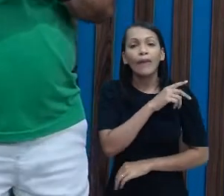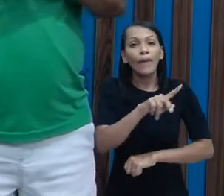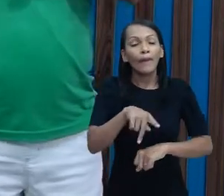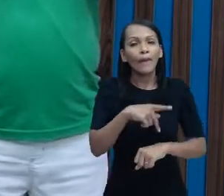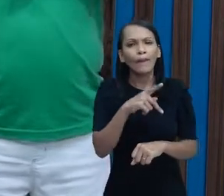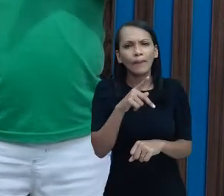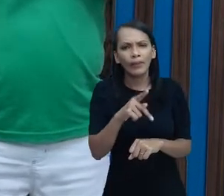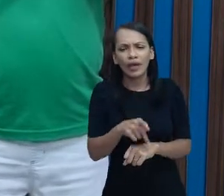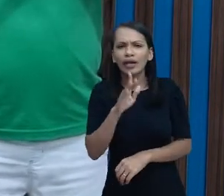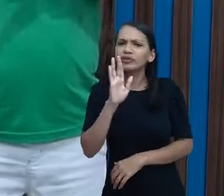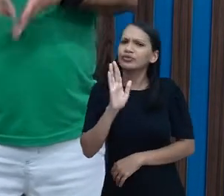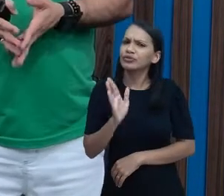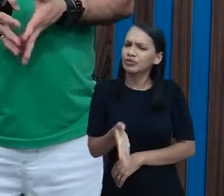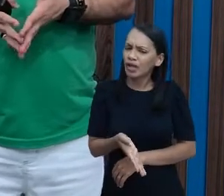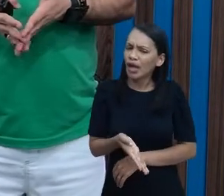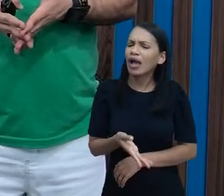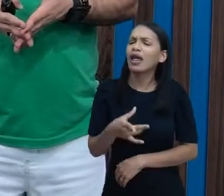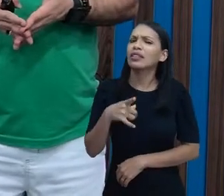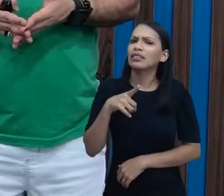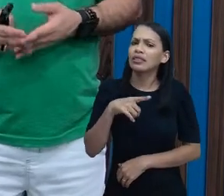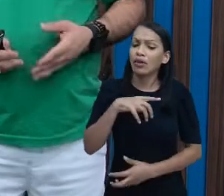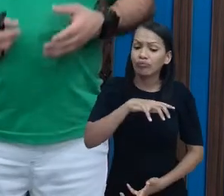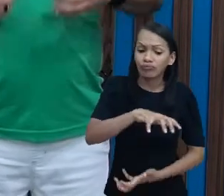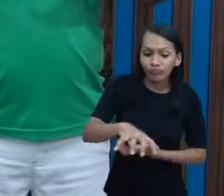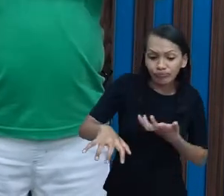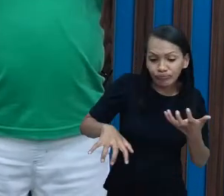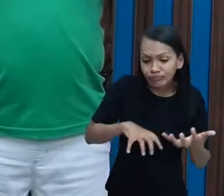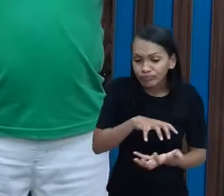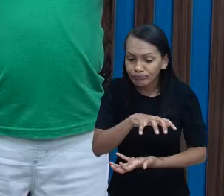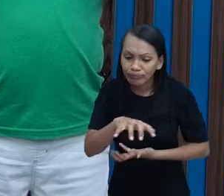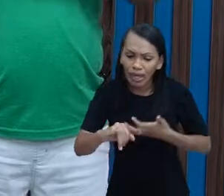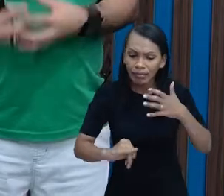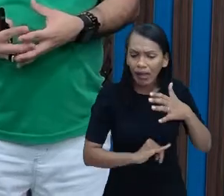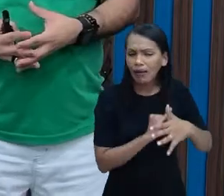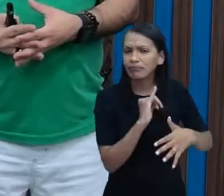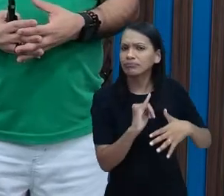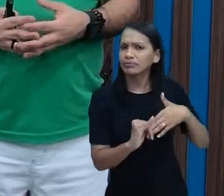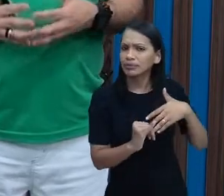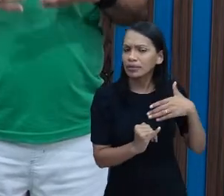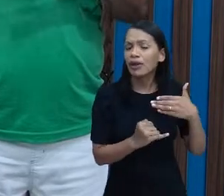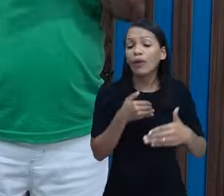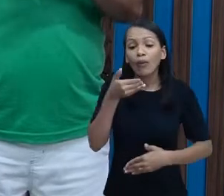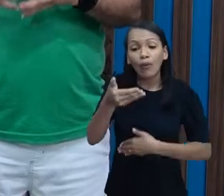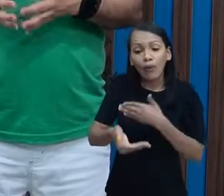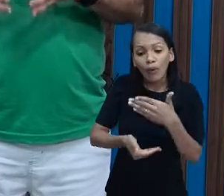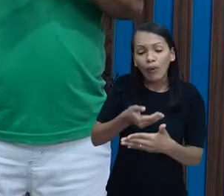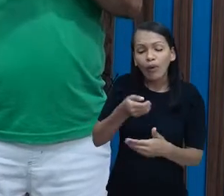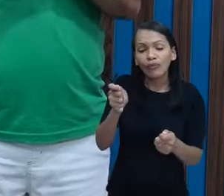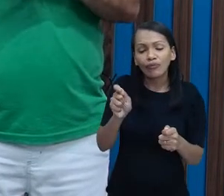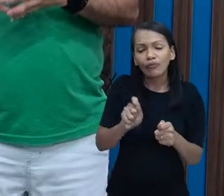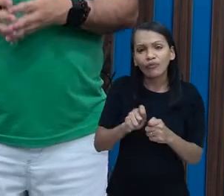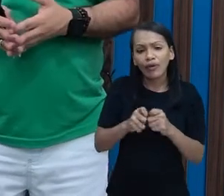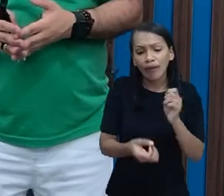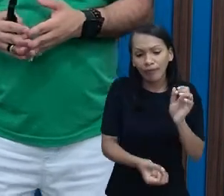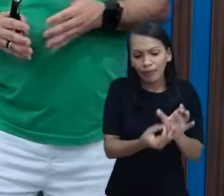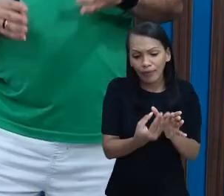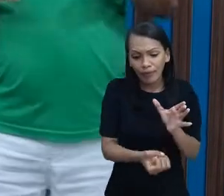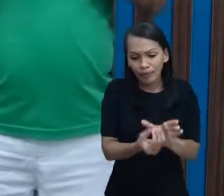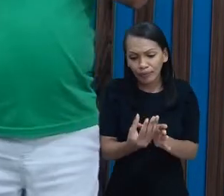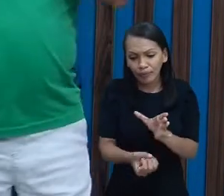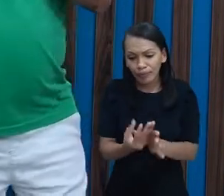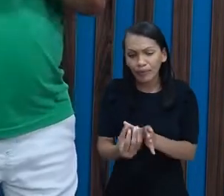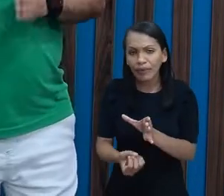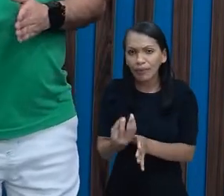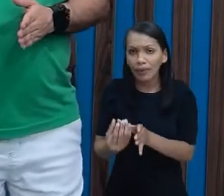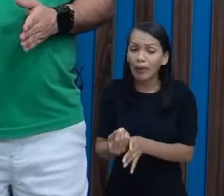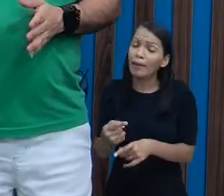passado pelas suas revoluções industriais. Então, eles começam a produzir os seus produtos industrializados, mas